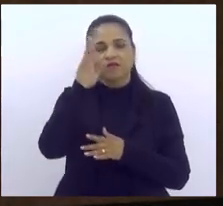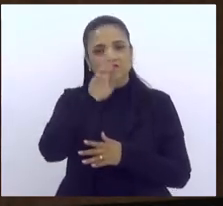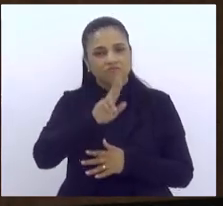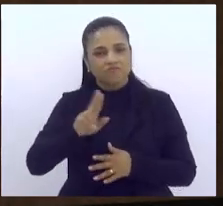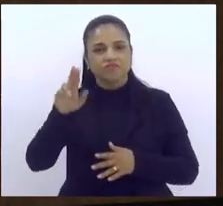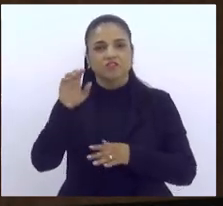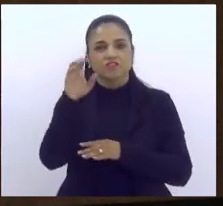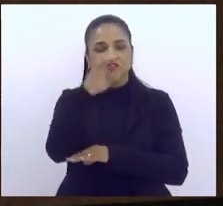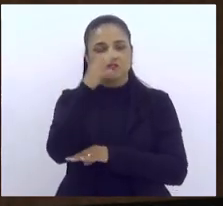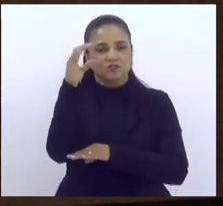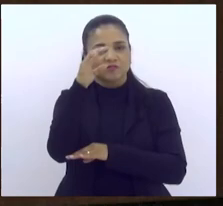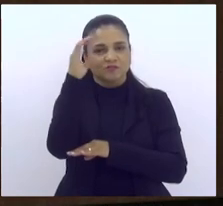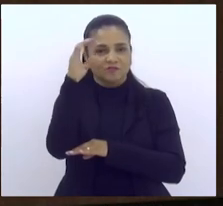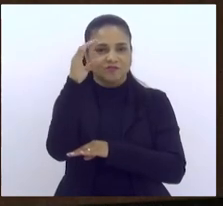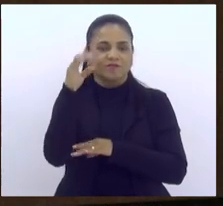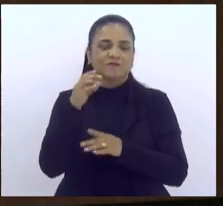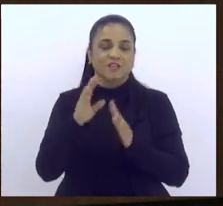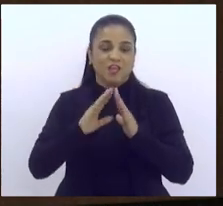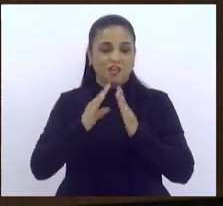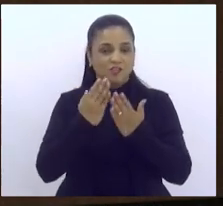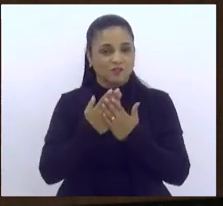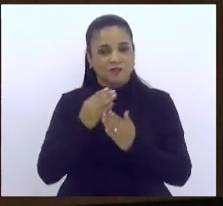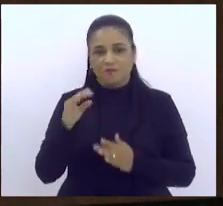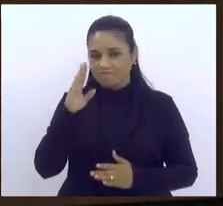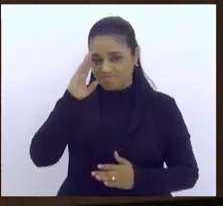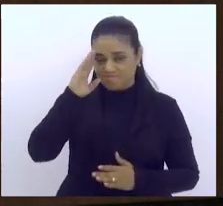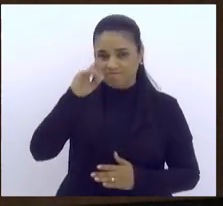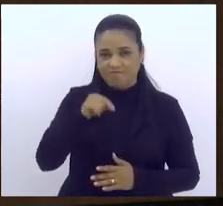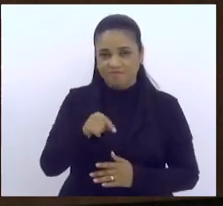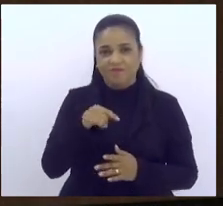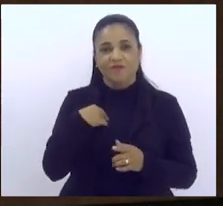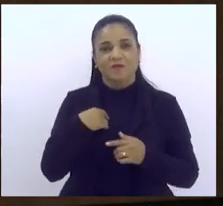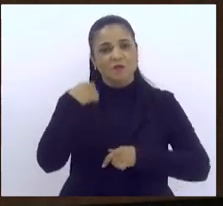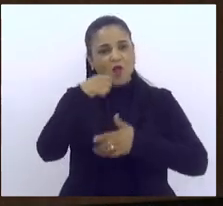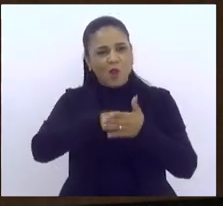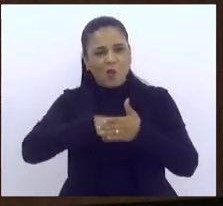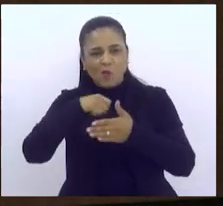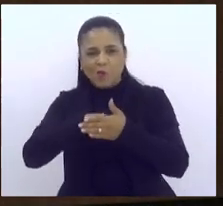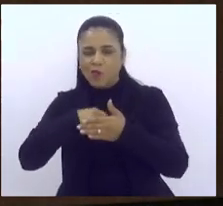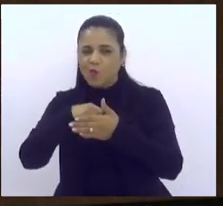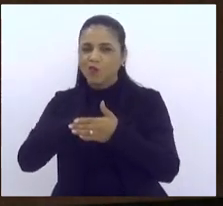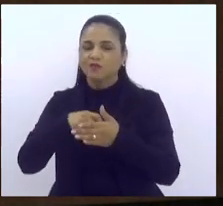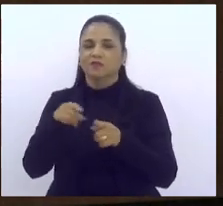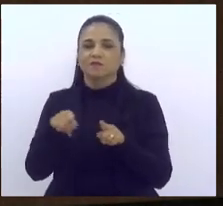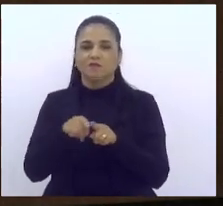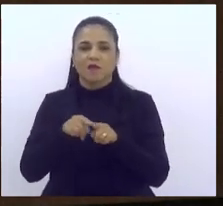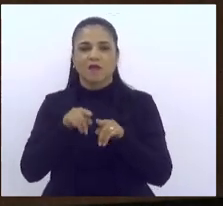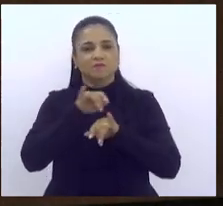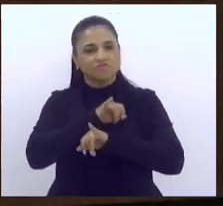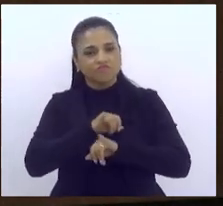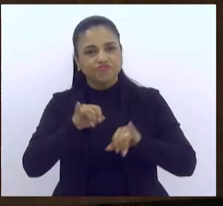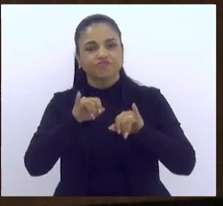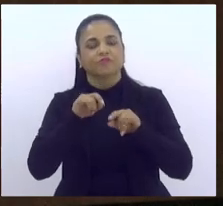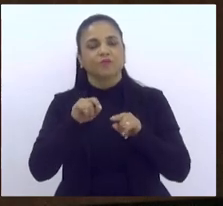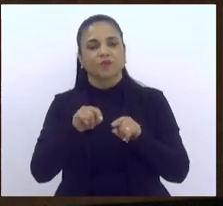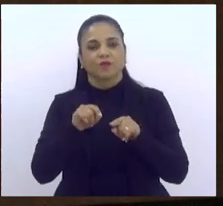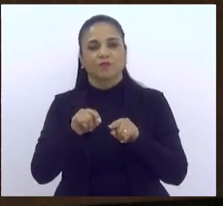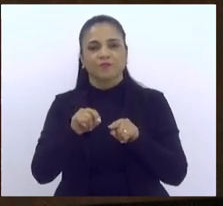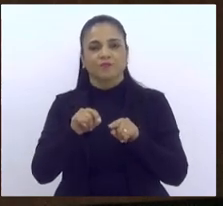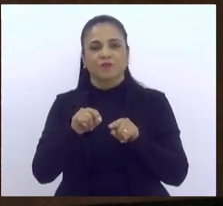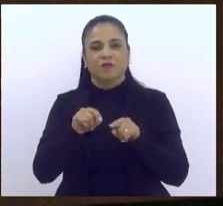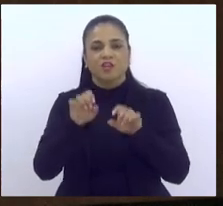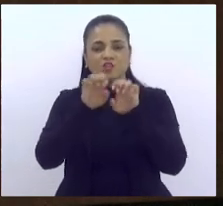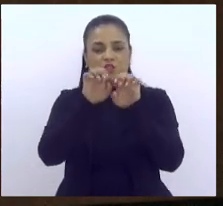é bom em qualquer momento, mas na escola é fundamental. E uma das minhas lutas também fala sobre a questão